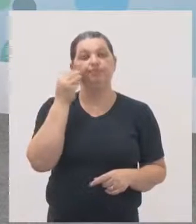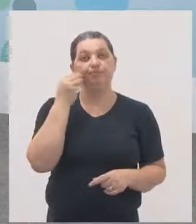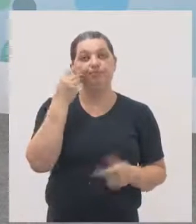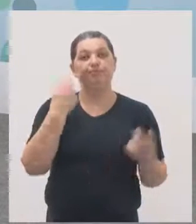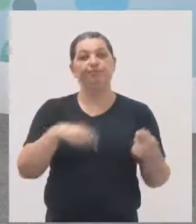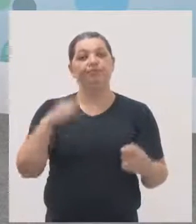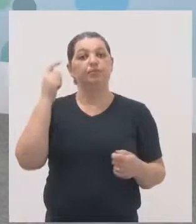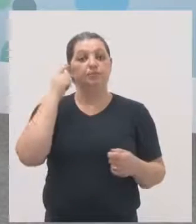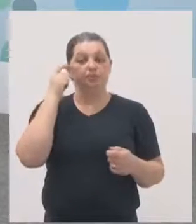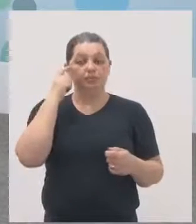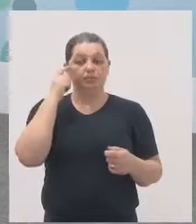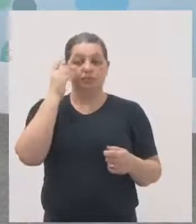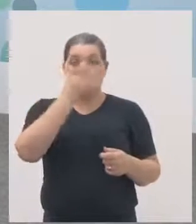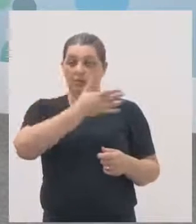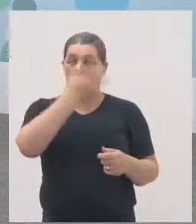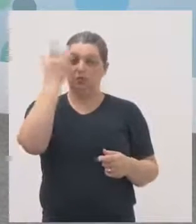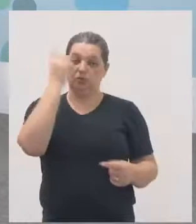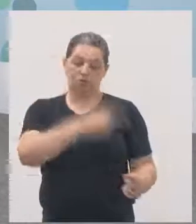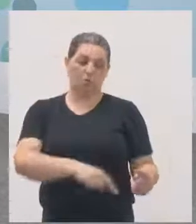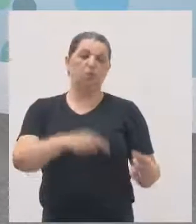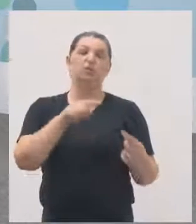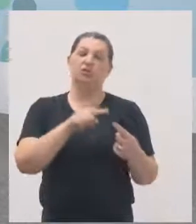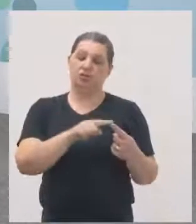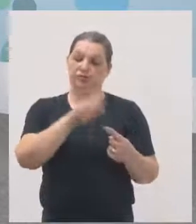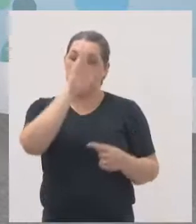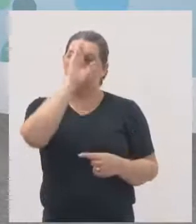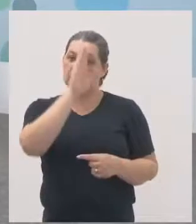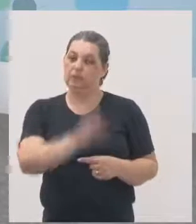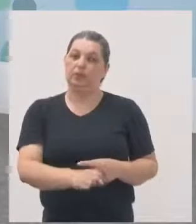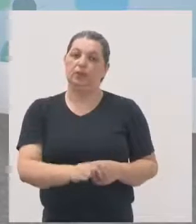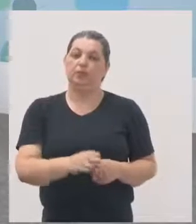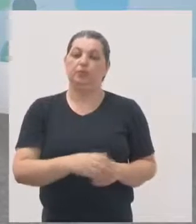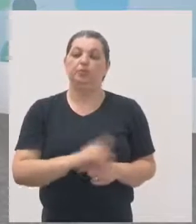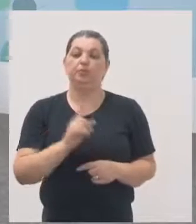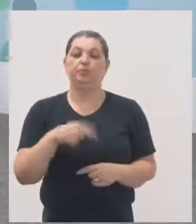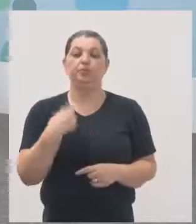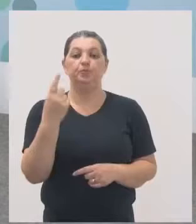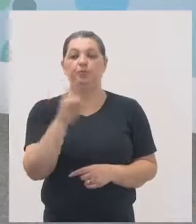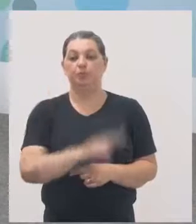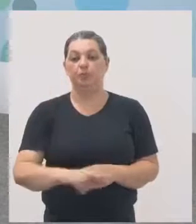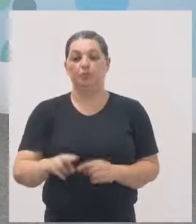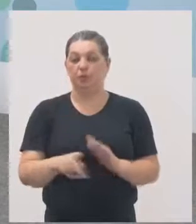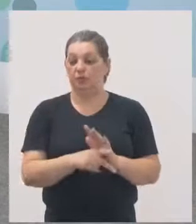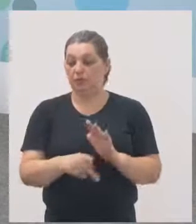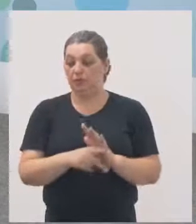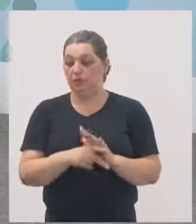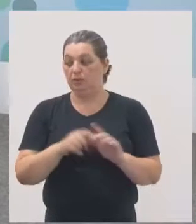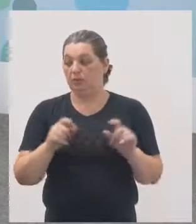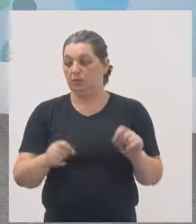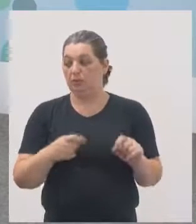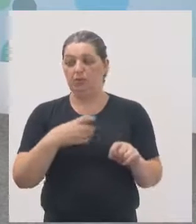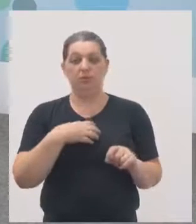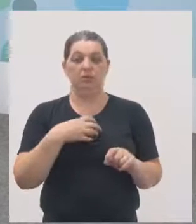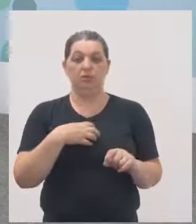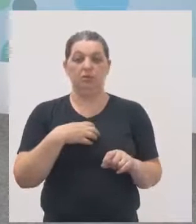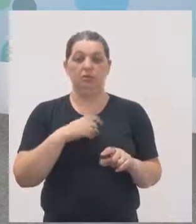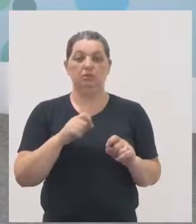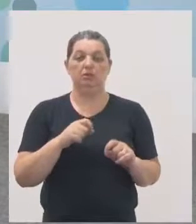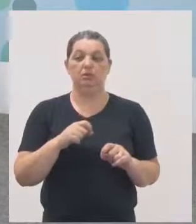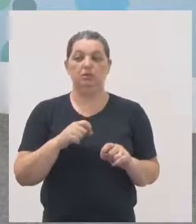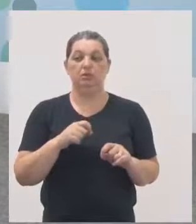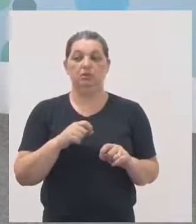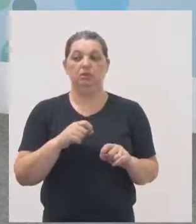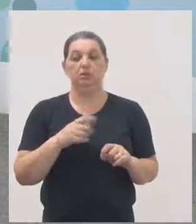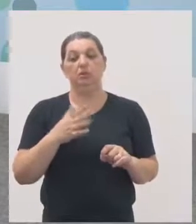no nosso público-alvo e nosso objetivo para a gente usar a ferramenta da melhor forma, né? Não adianta. Minha